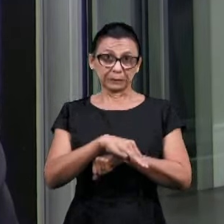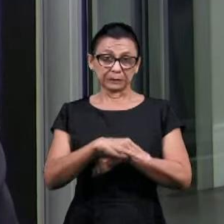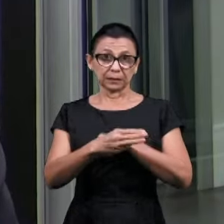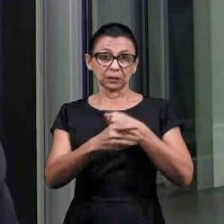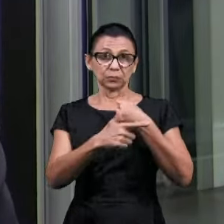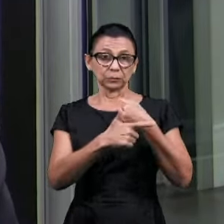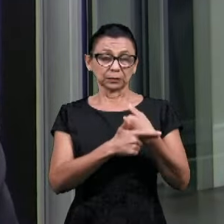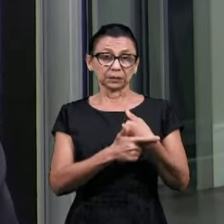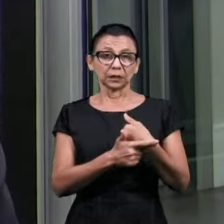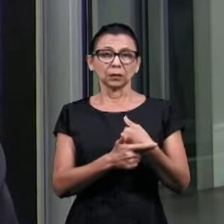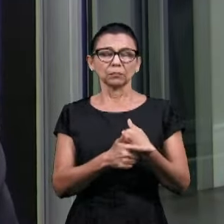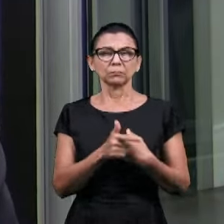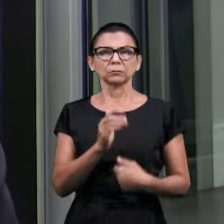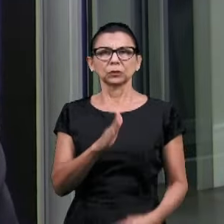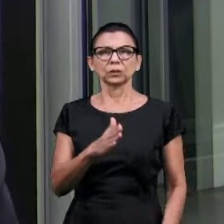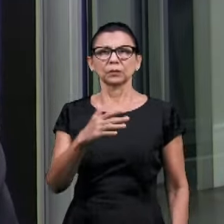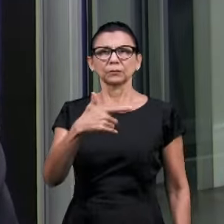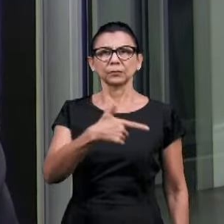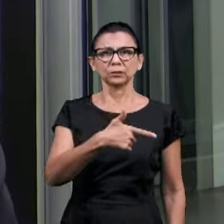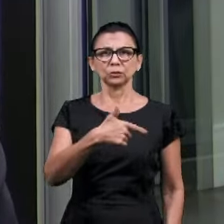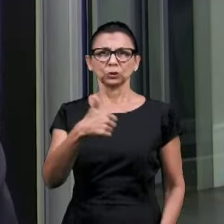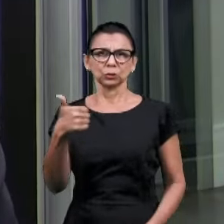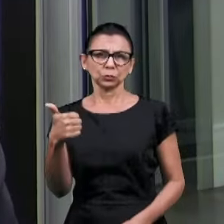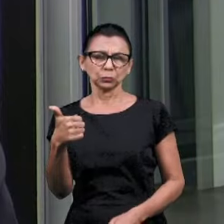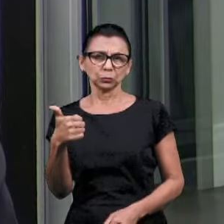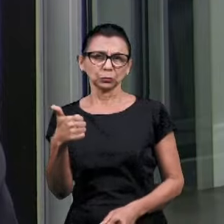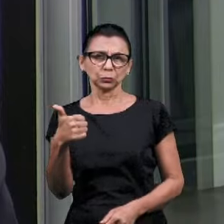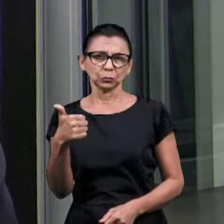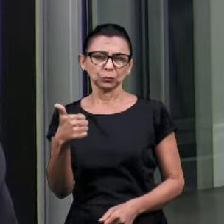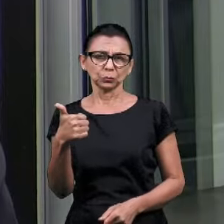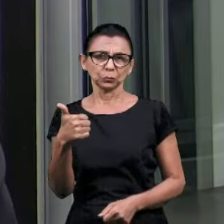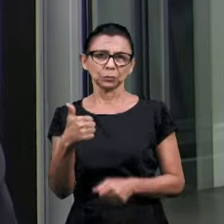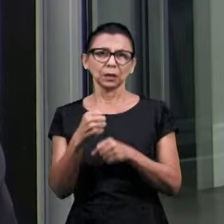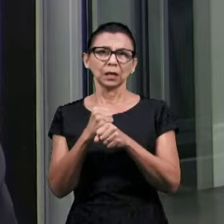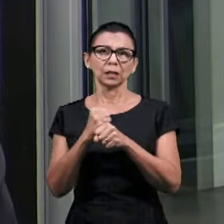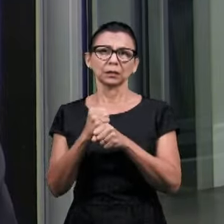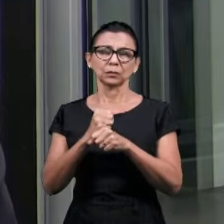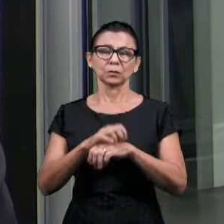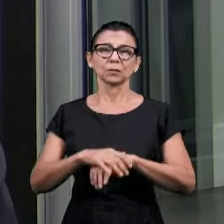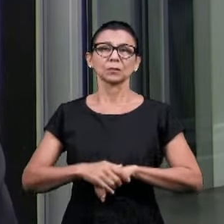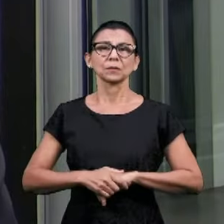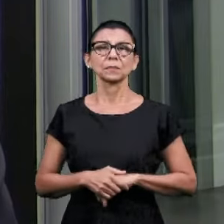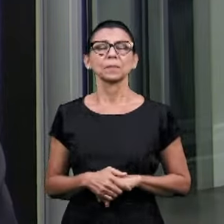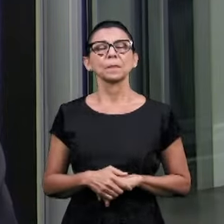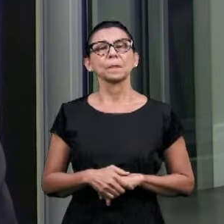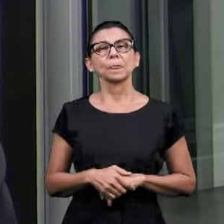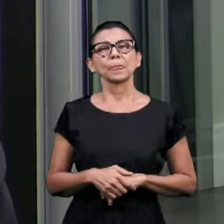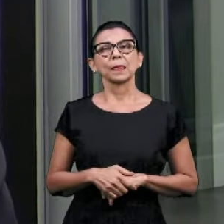Foi, na verdade, o culto foi no dia 5 de janeiro de